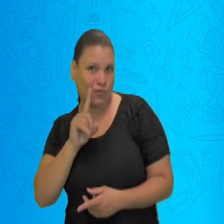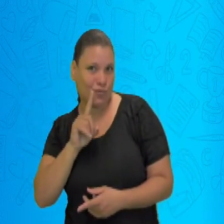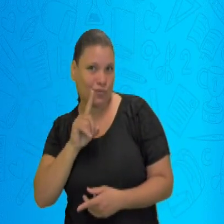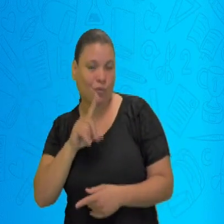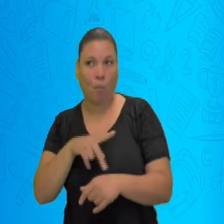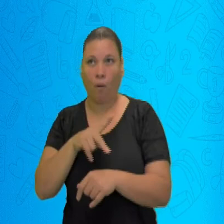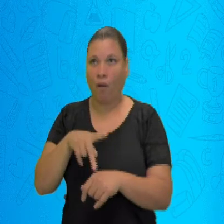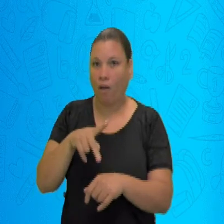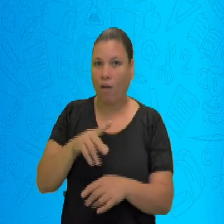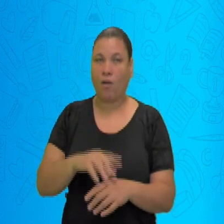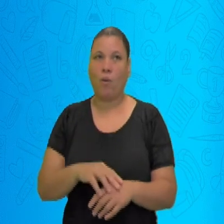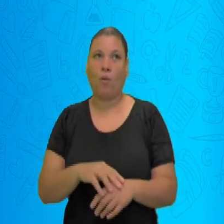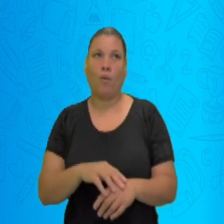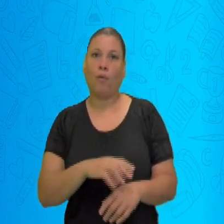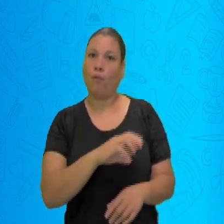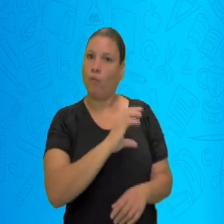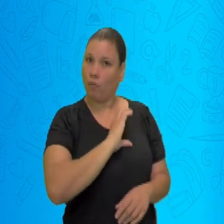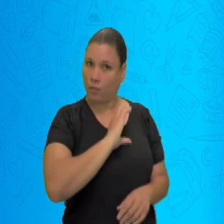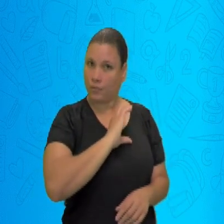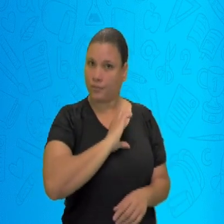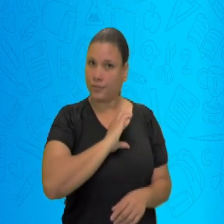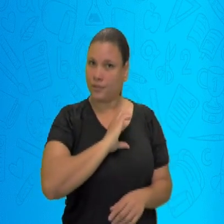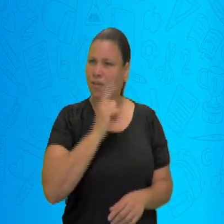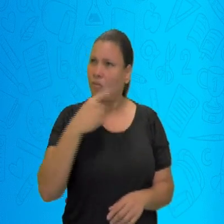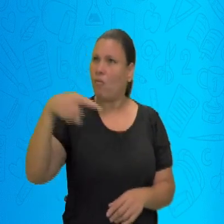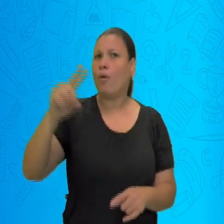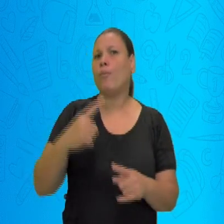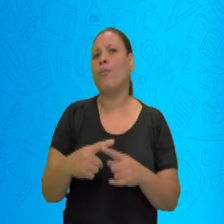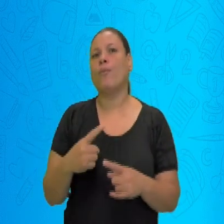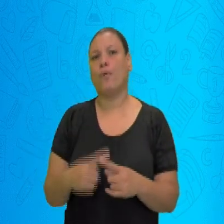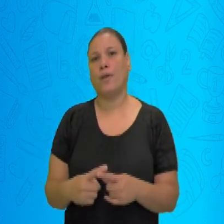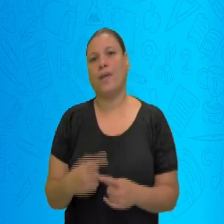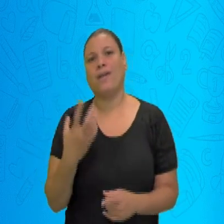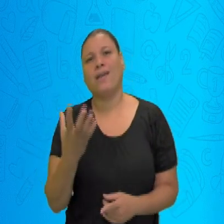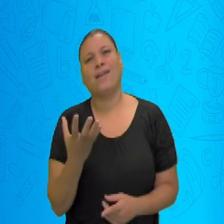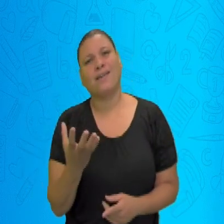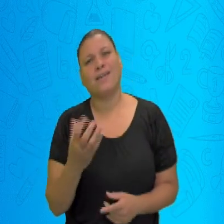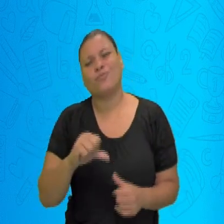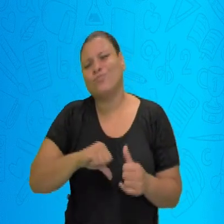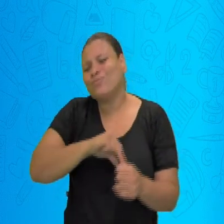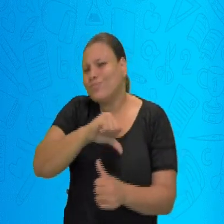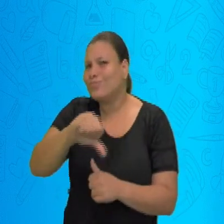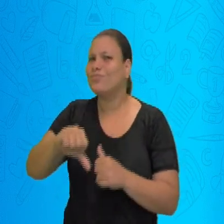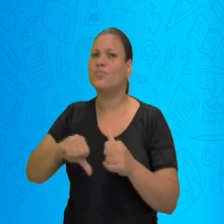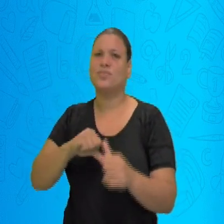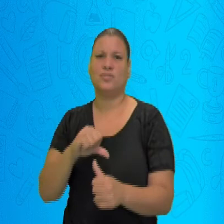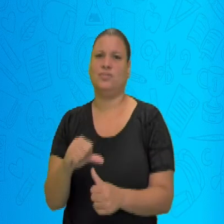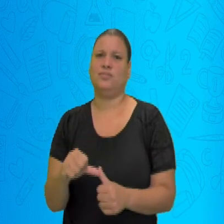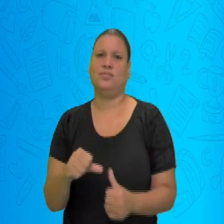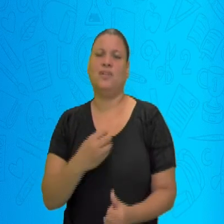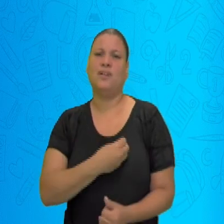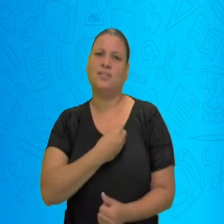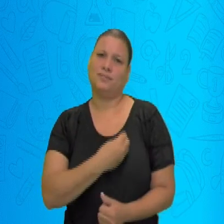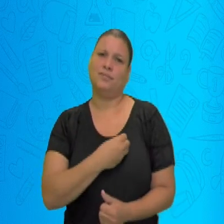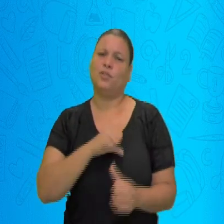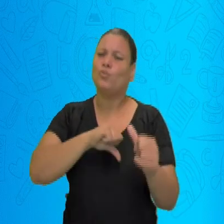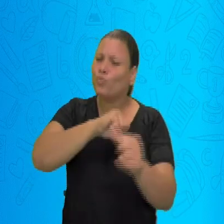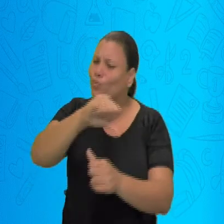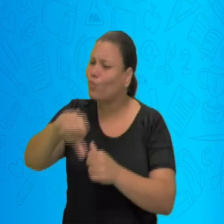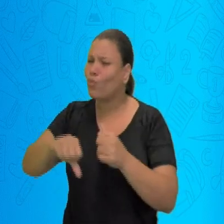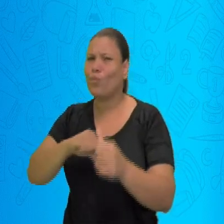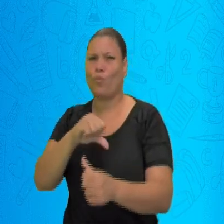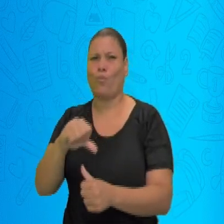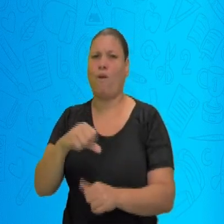formar um novo país. Então, colonização de povoamento.